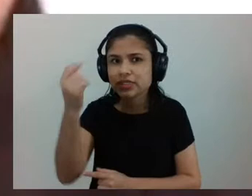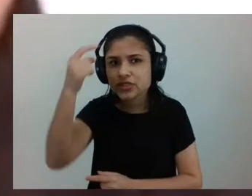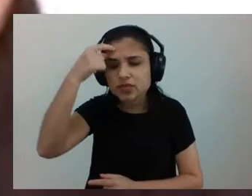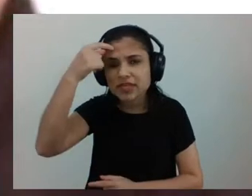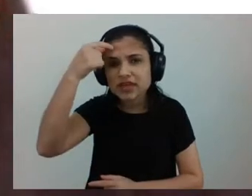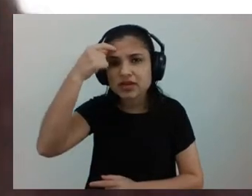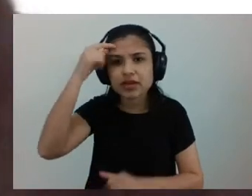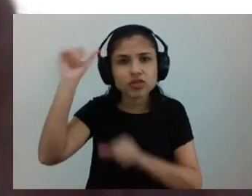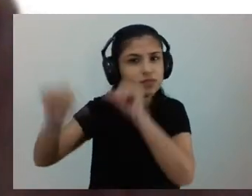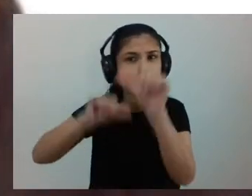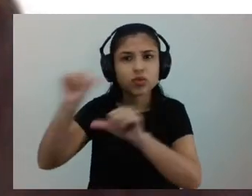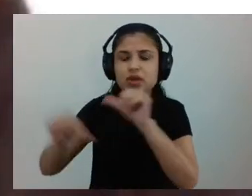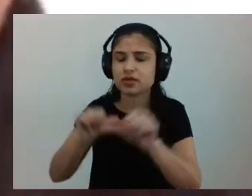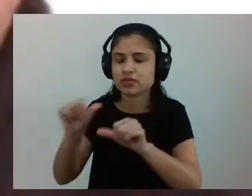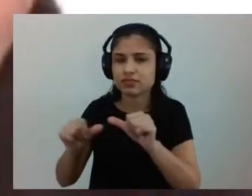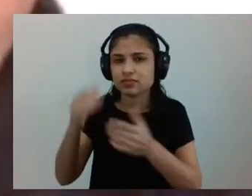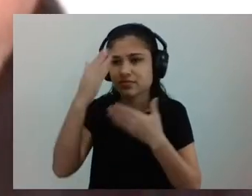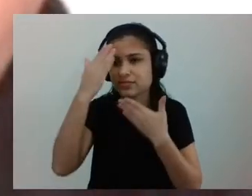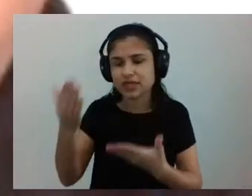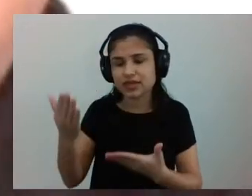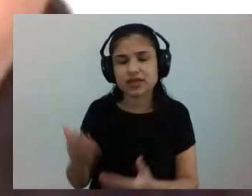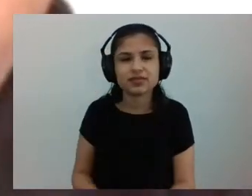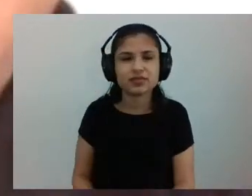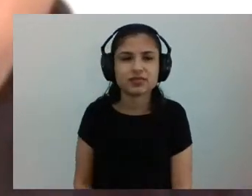Obrigado, professor Maione.